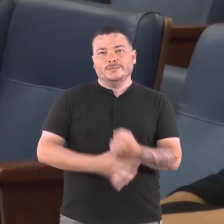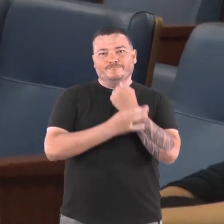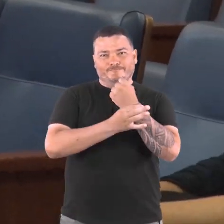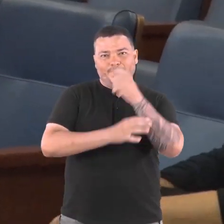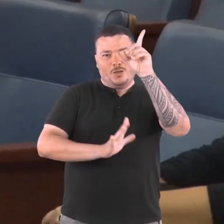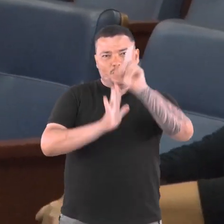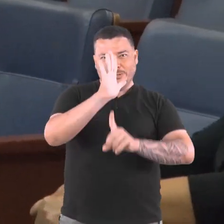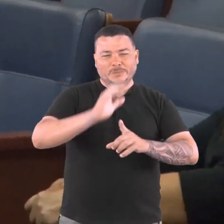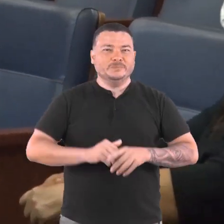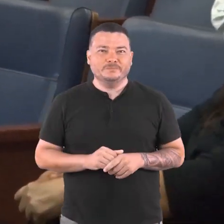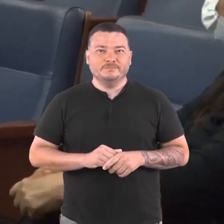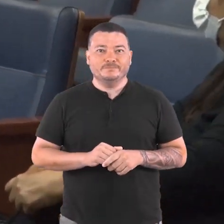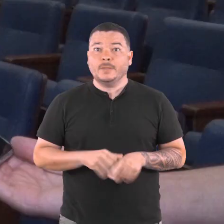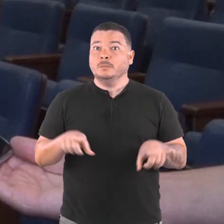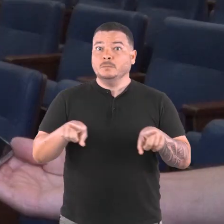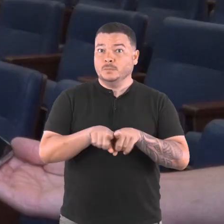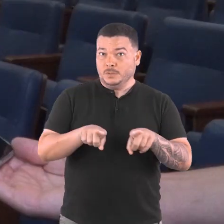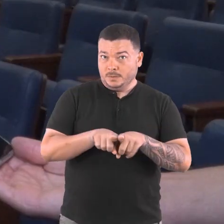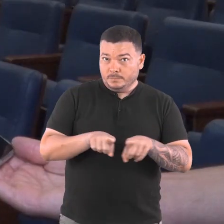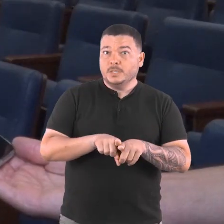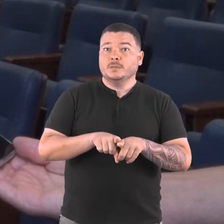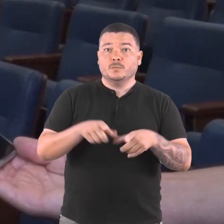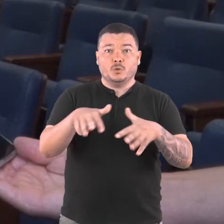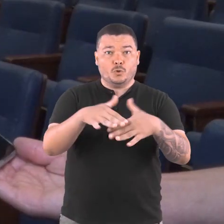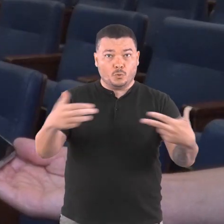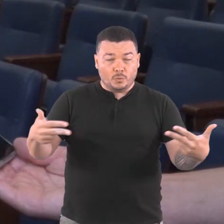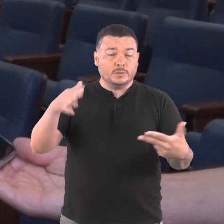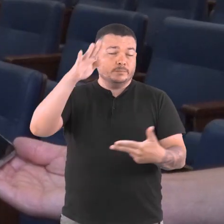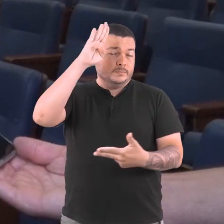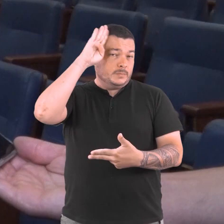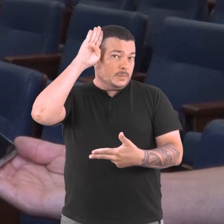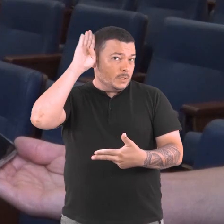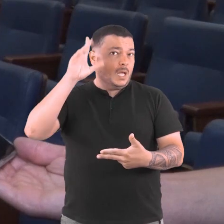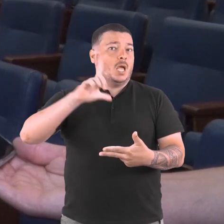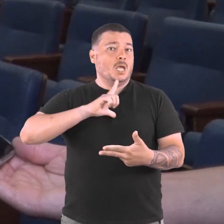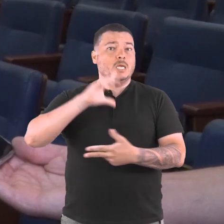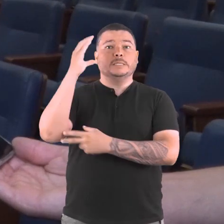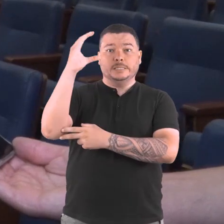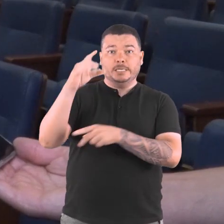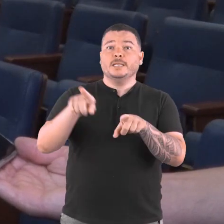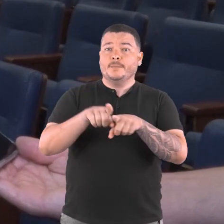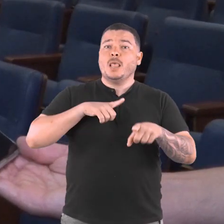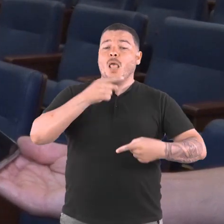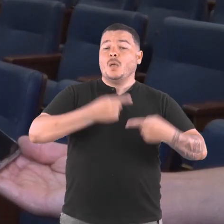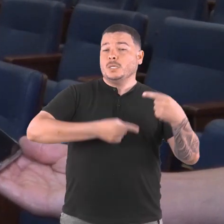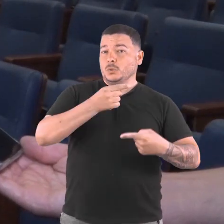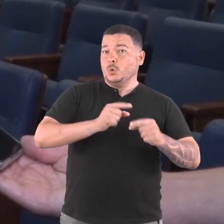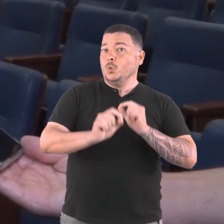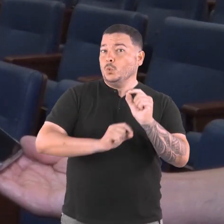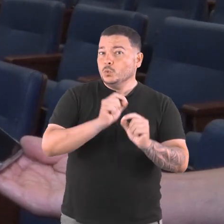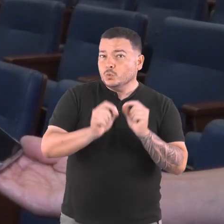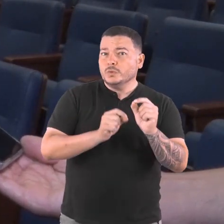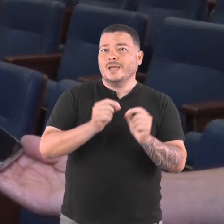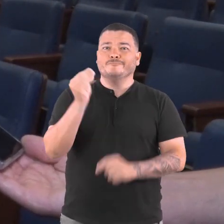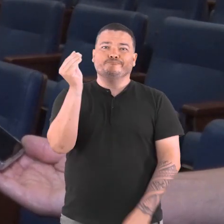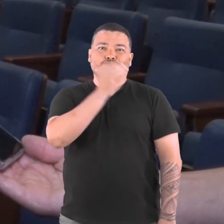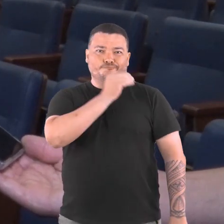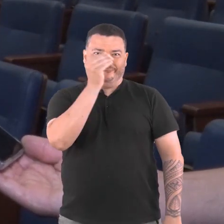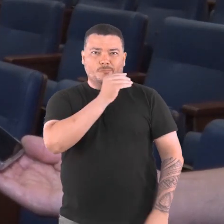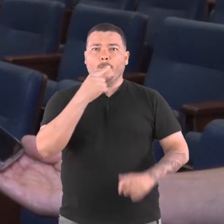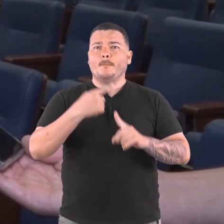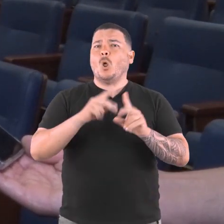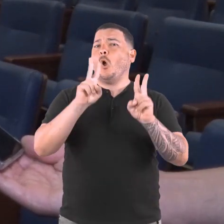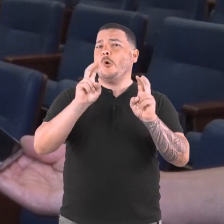que garantem direitos. Inclusive, nos meios acadêmicos e científicos existe uma discussão um